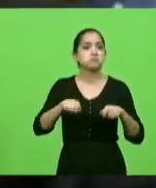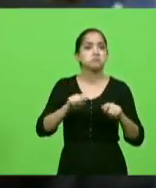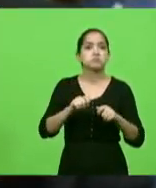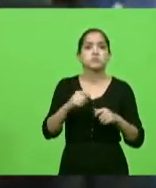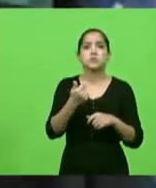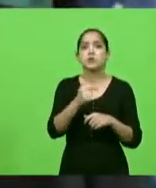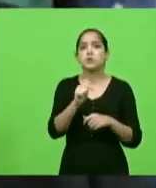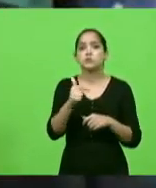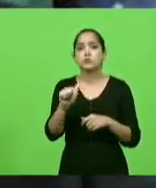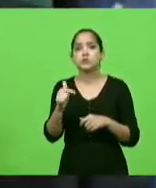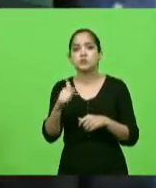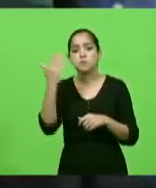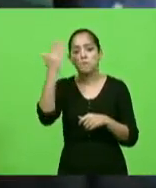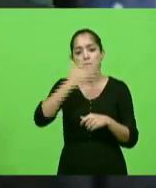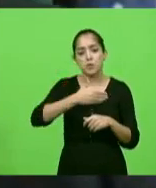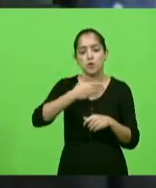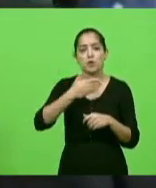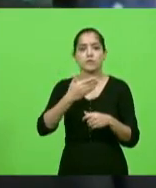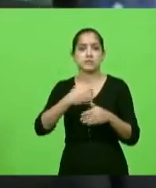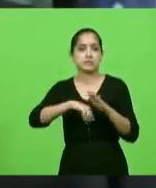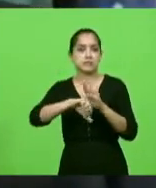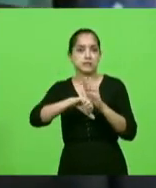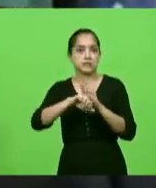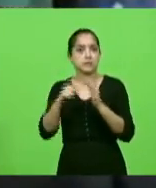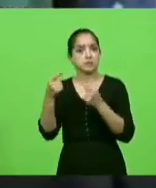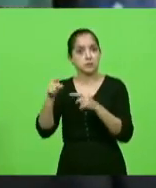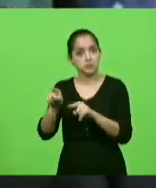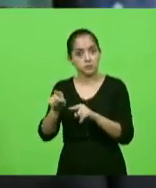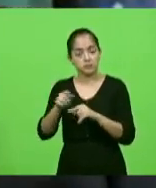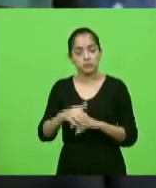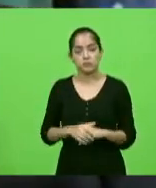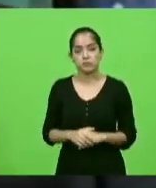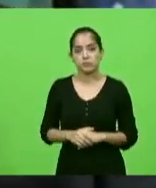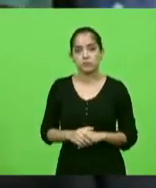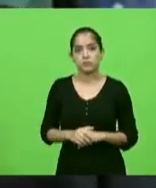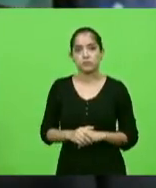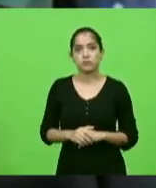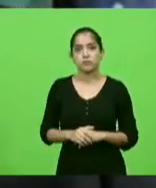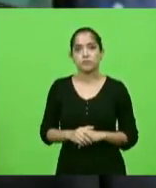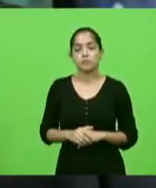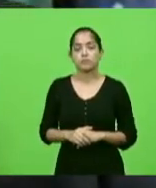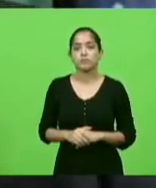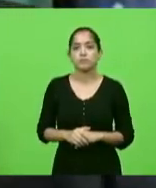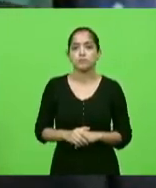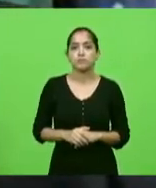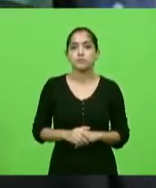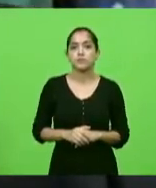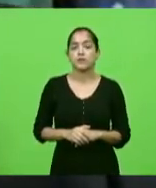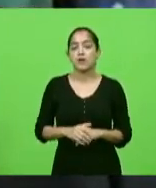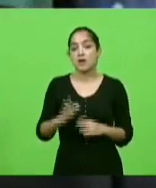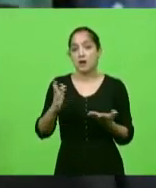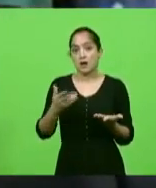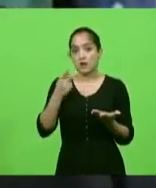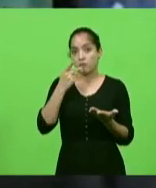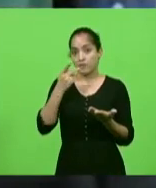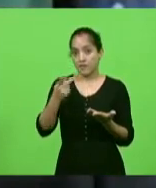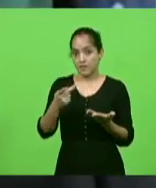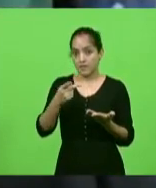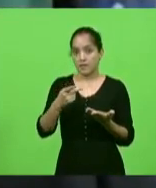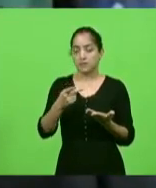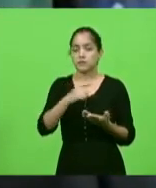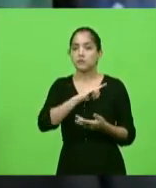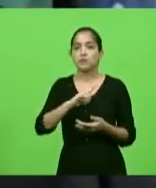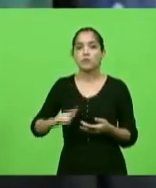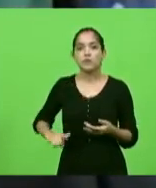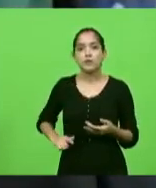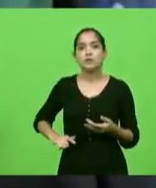e não acha fax ou provas incriminadoras obra O branco ao afirmar que o governo